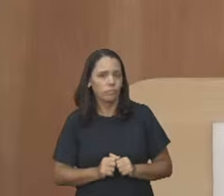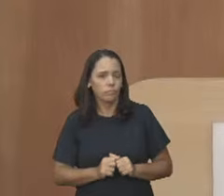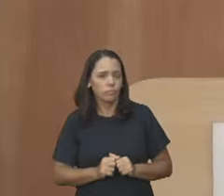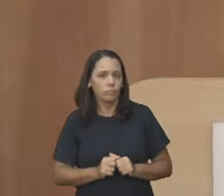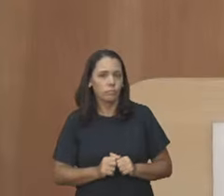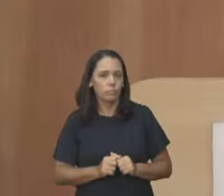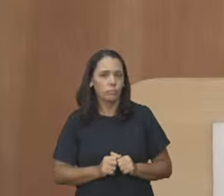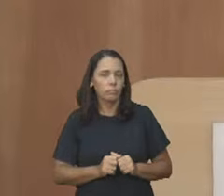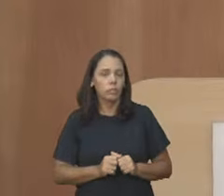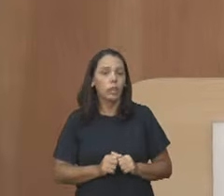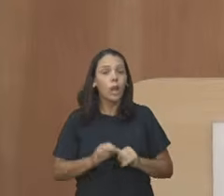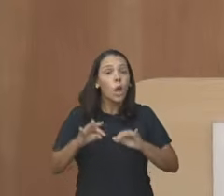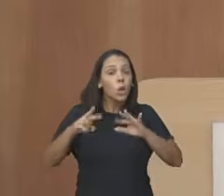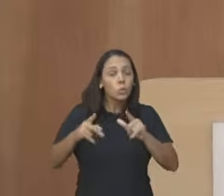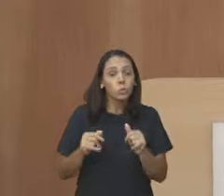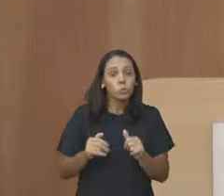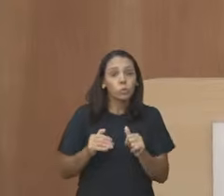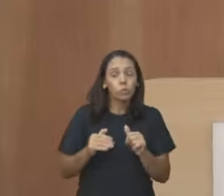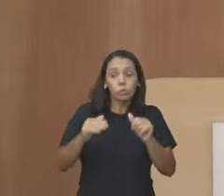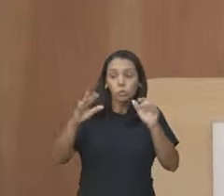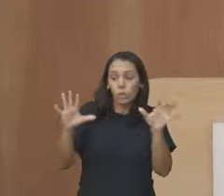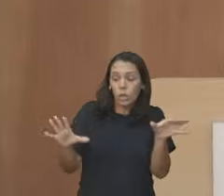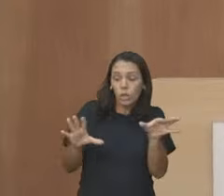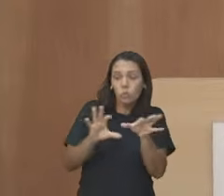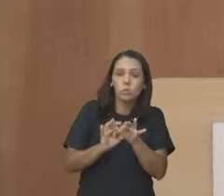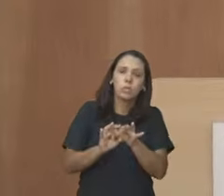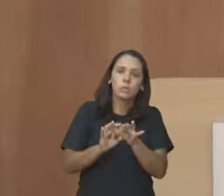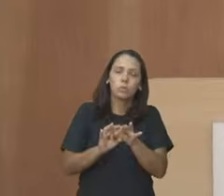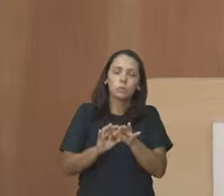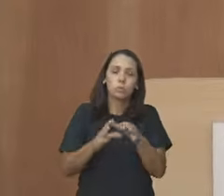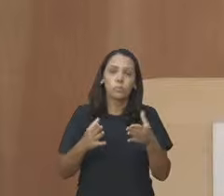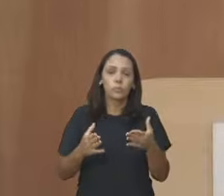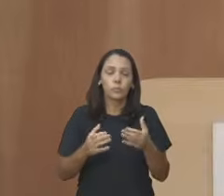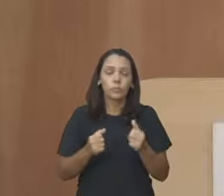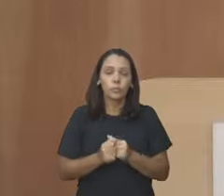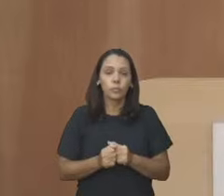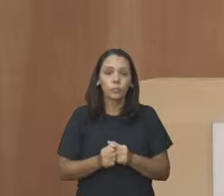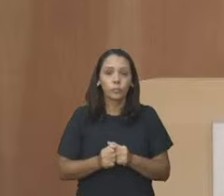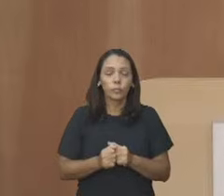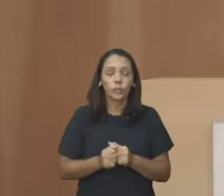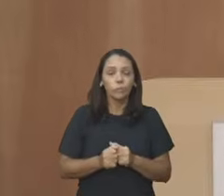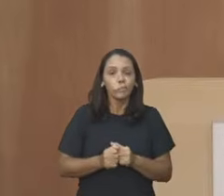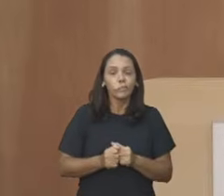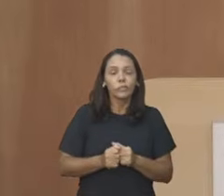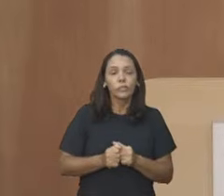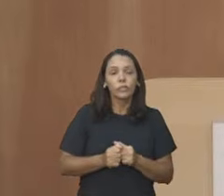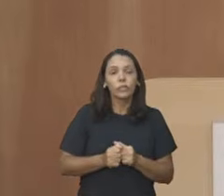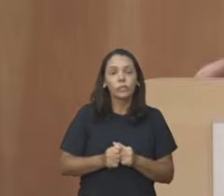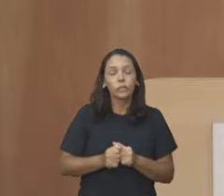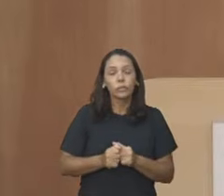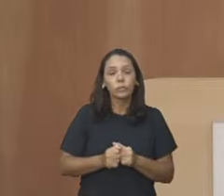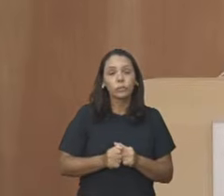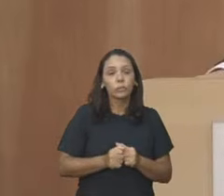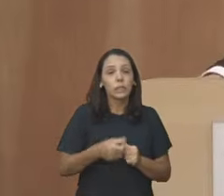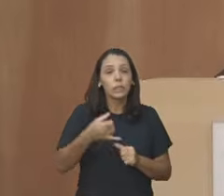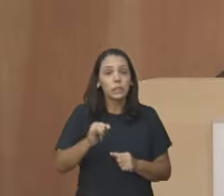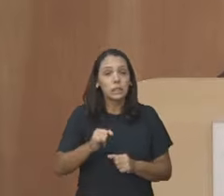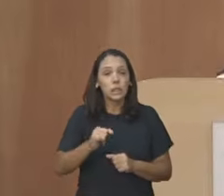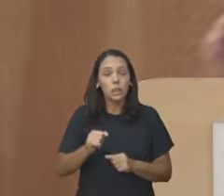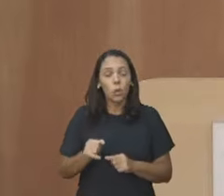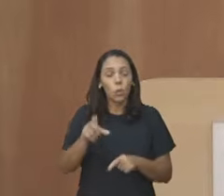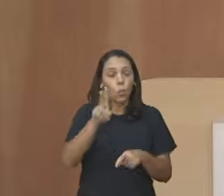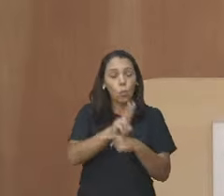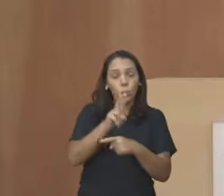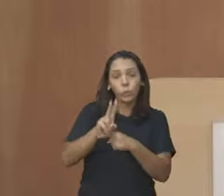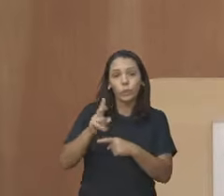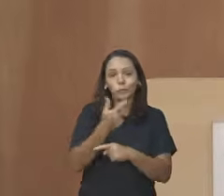outra. Não surpreende que o poder público pare de atender essas pessoas como se deve e aumente a concentração de pessoas em situação de